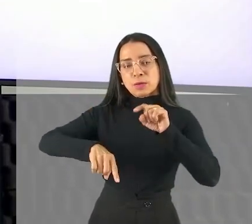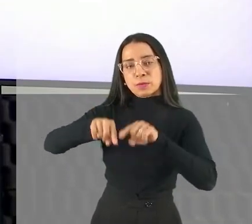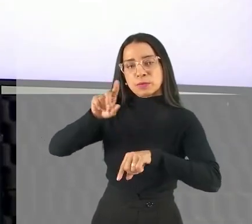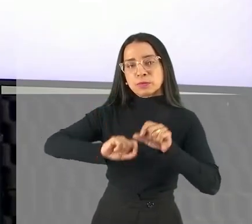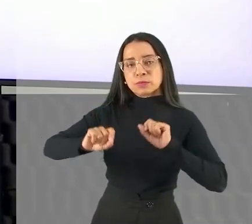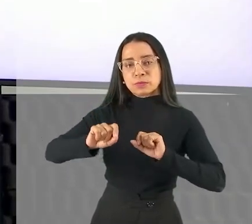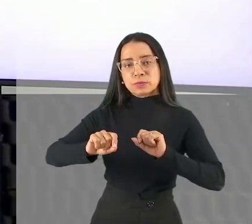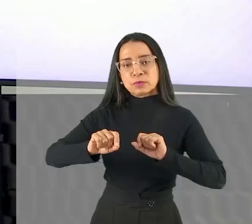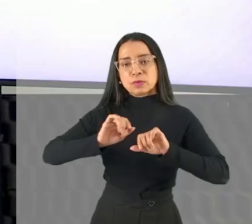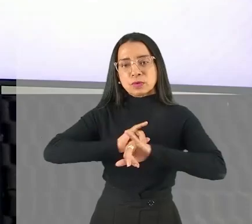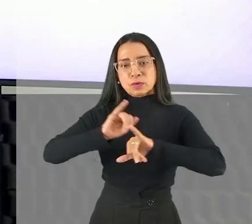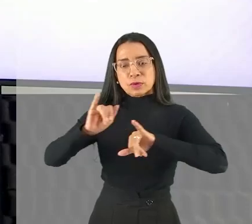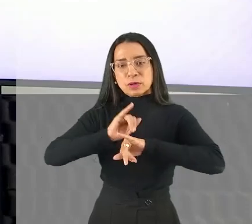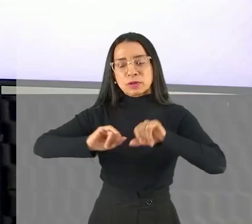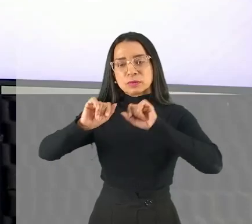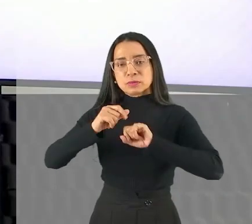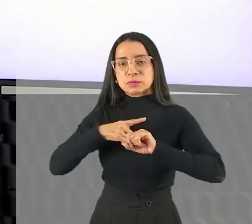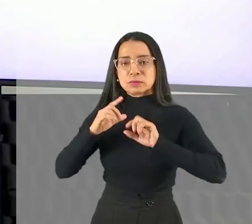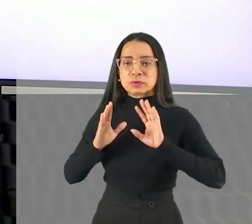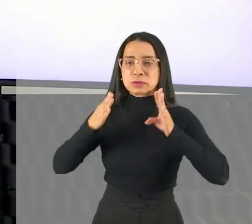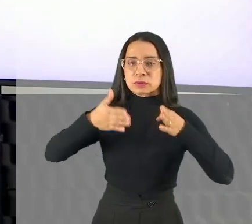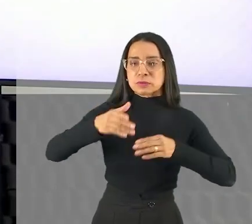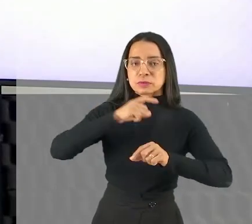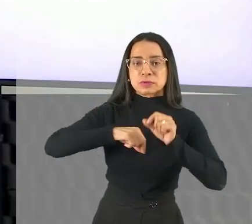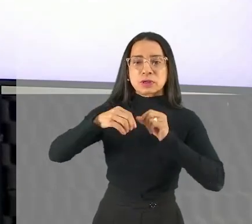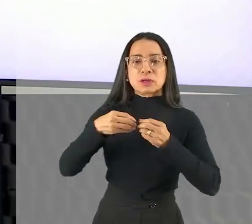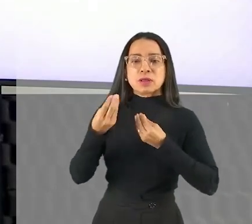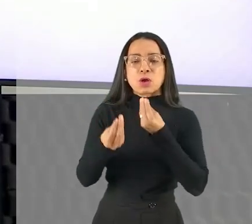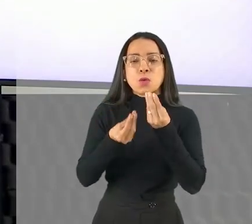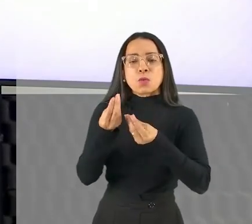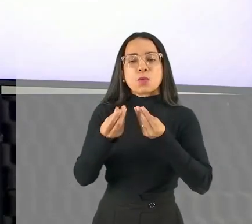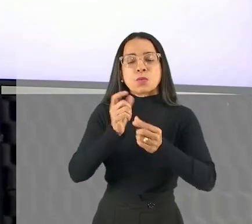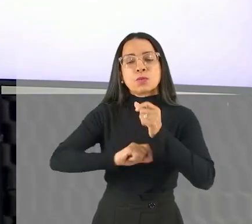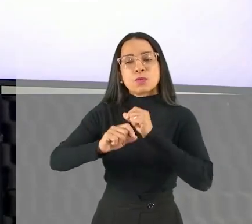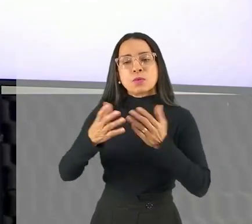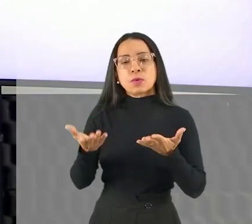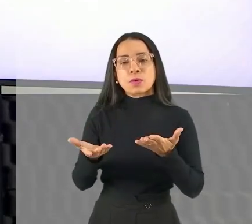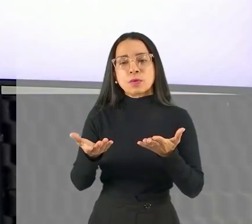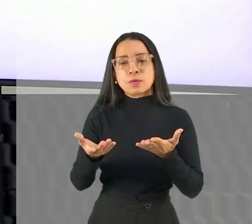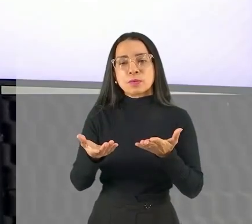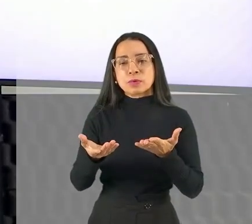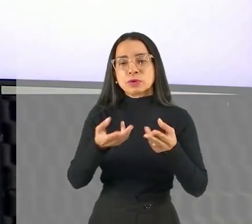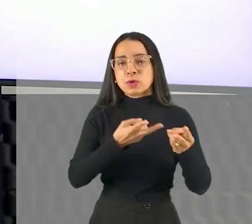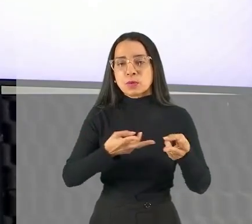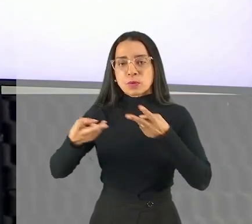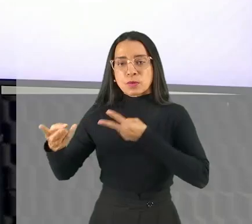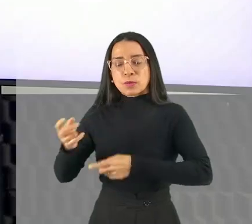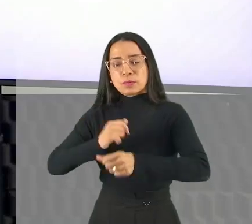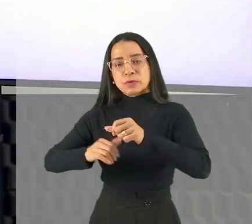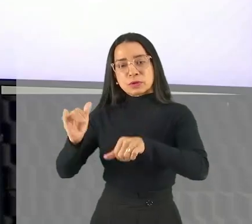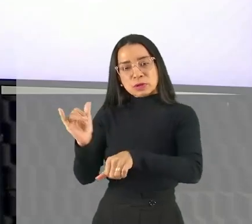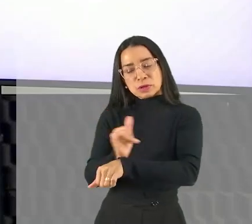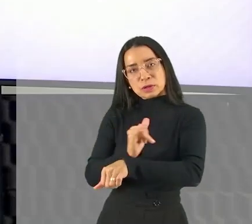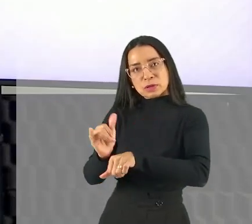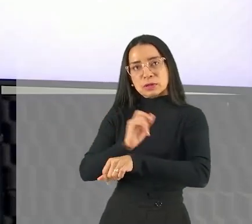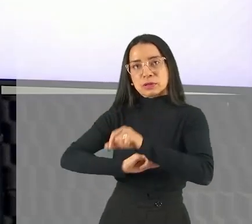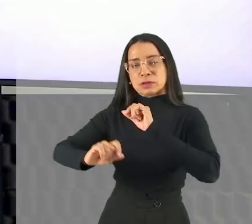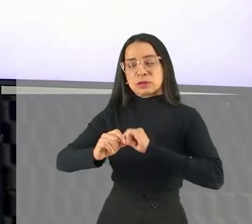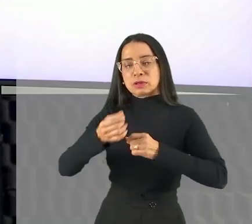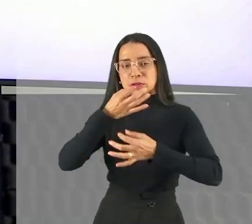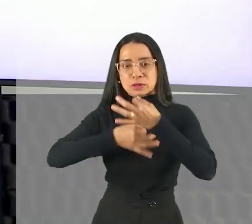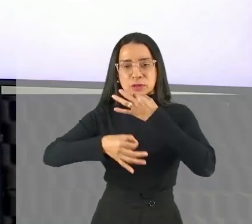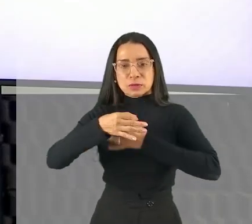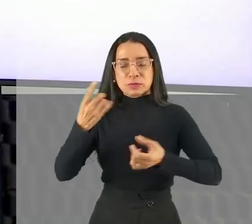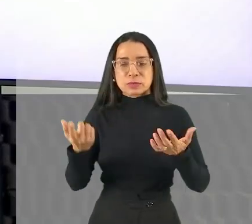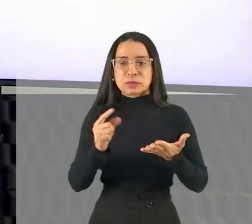estratégia argumentativa linguisticamente marcado pelo uso de. Então, aqui a gente vê que o texto está tratando dessa questão, né, que